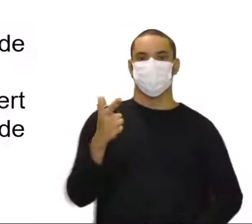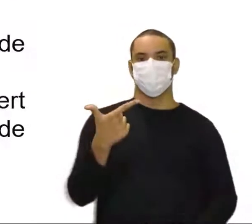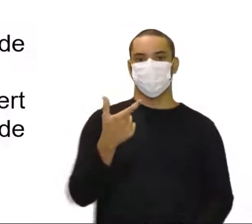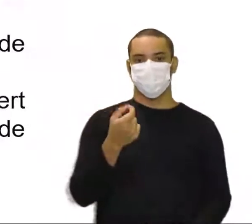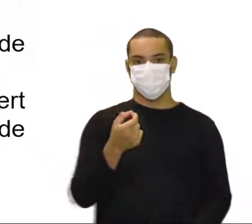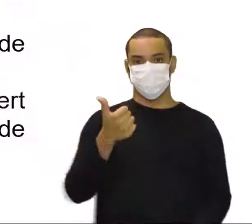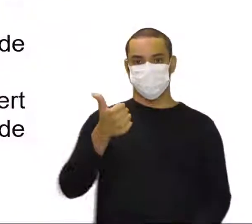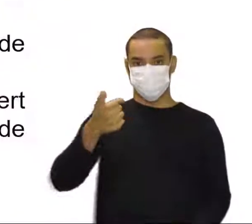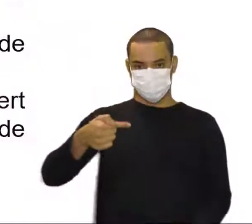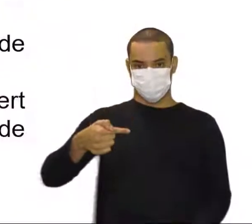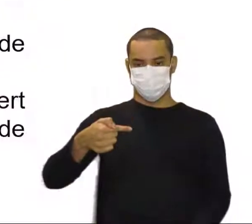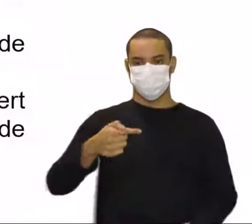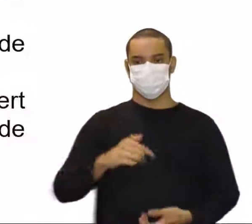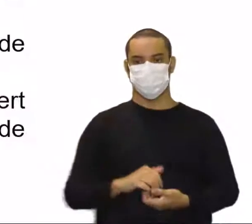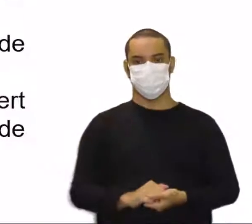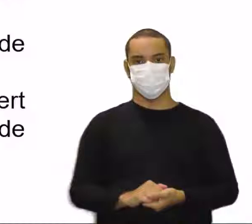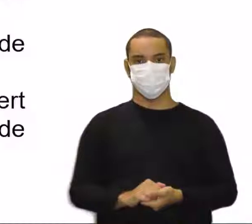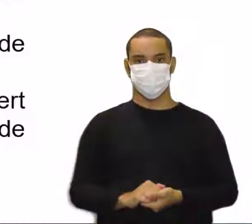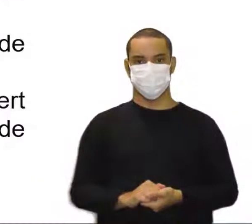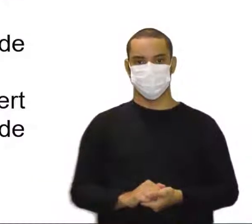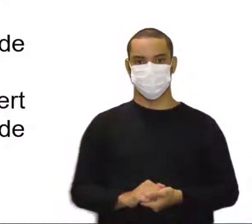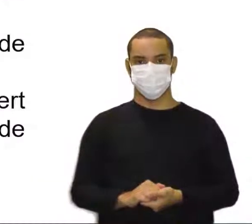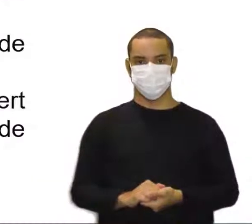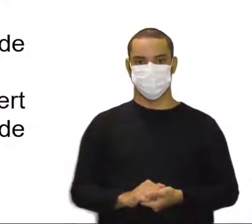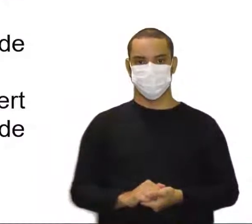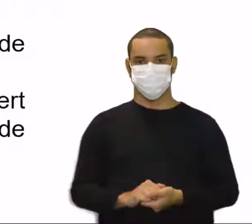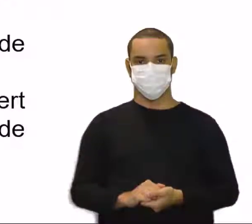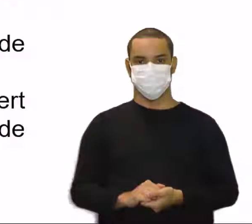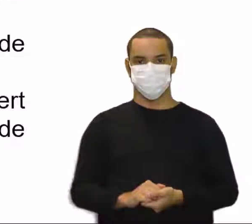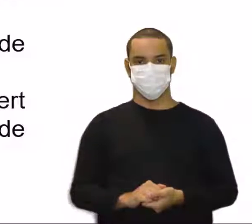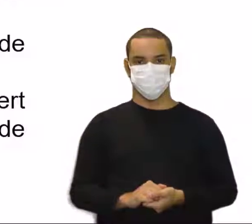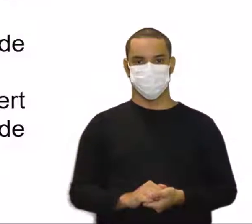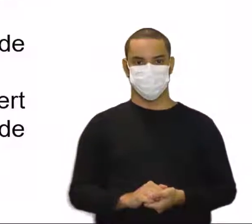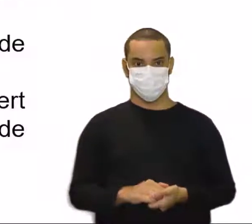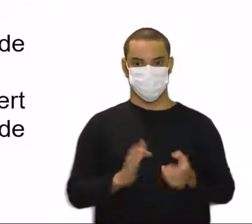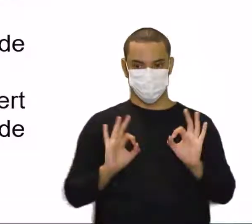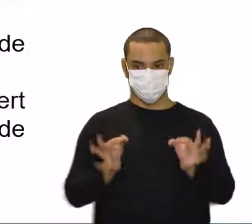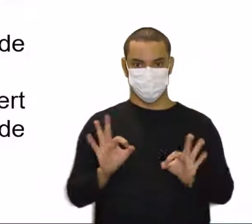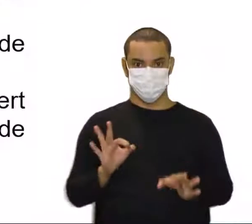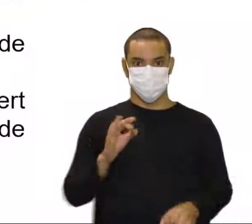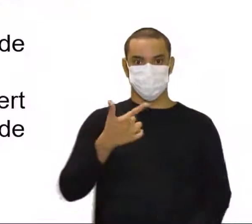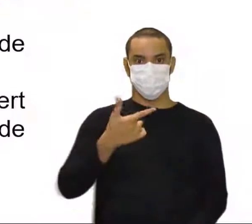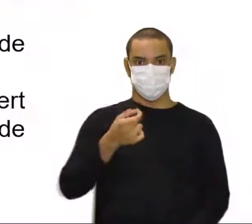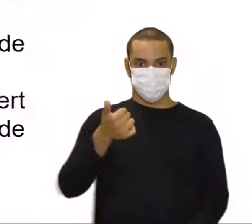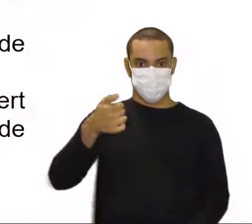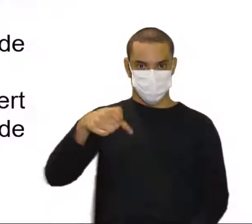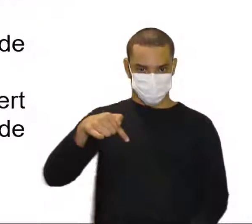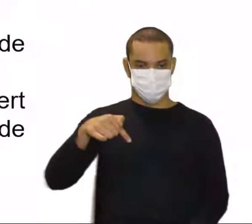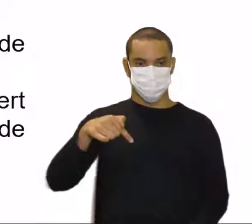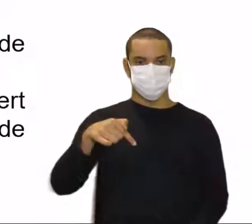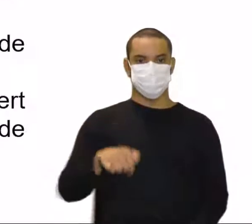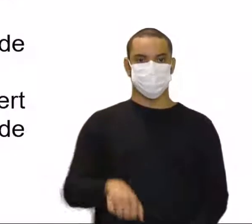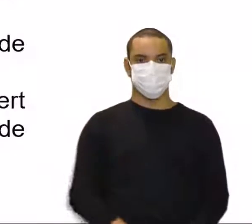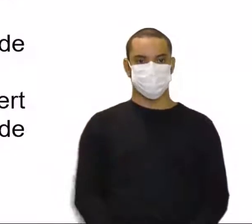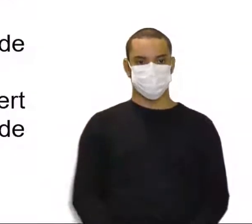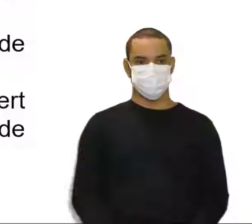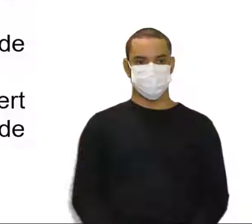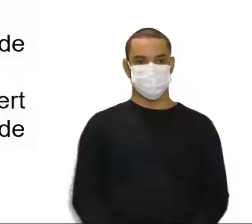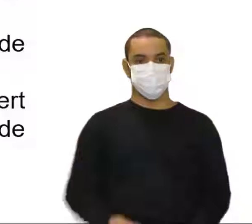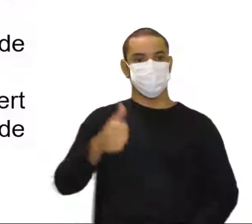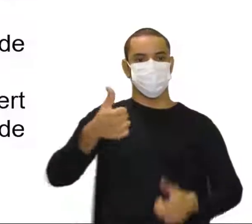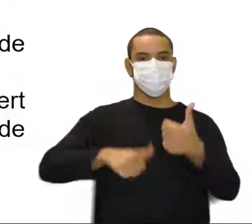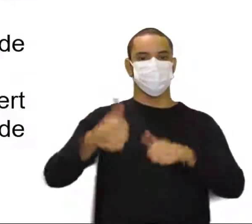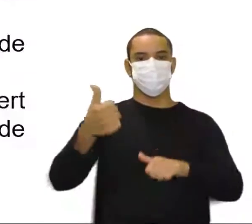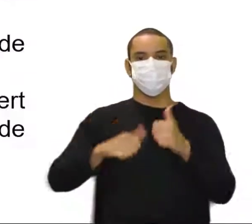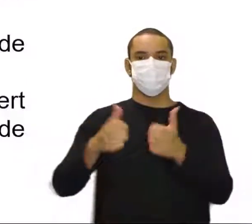foi descoberta, tá? Então aqui tá a questão, vocês podem ver que foi em 2017 aí, ok?